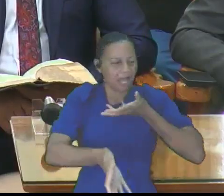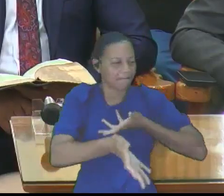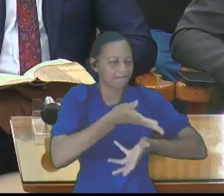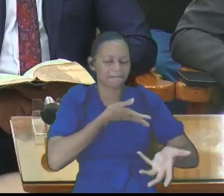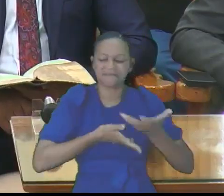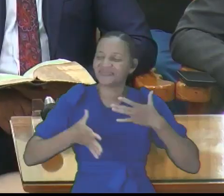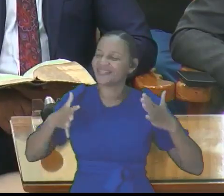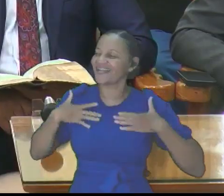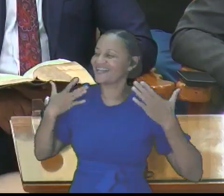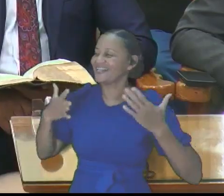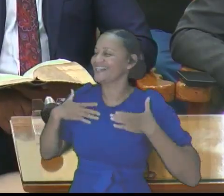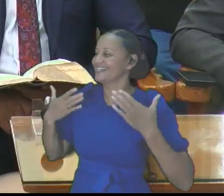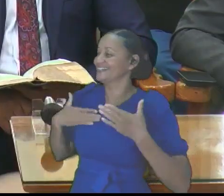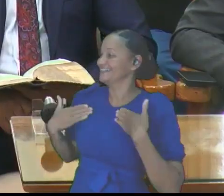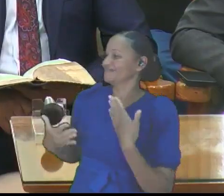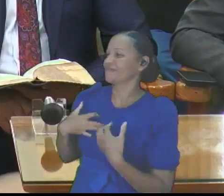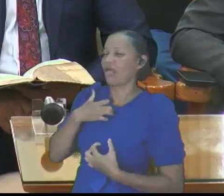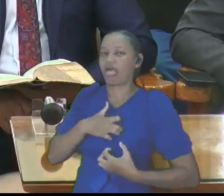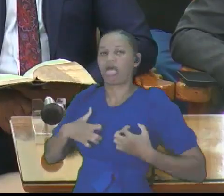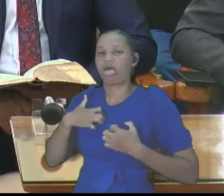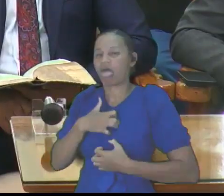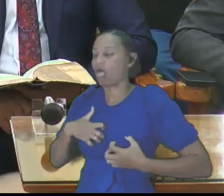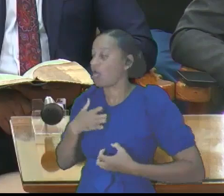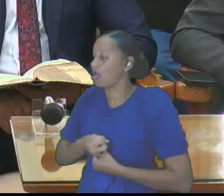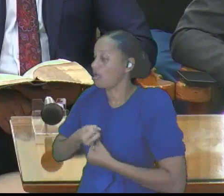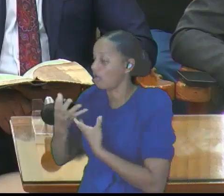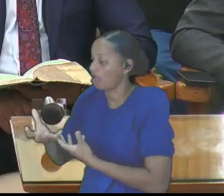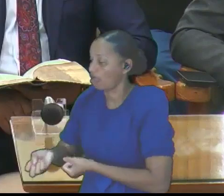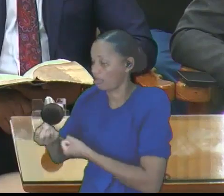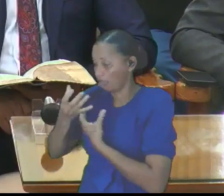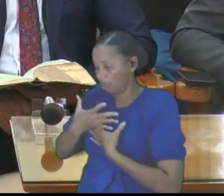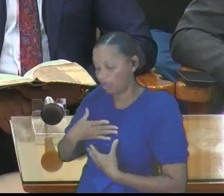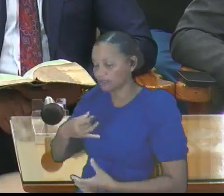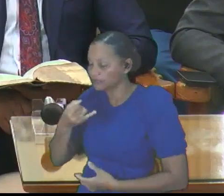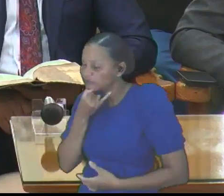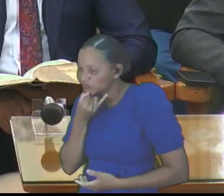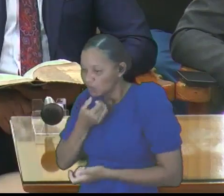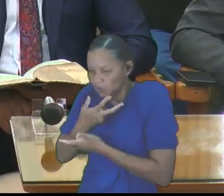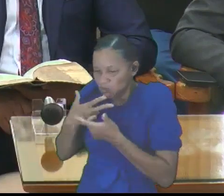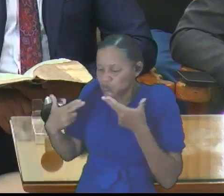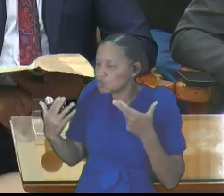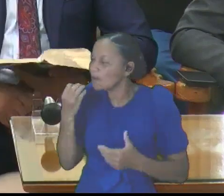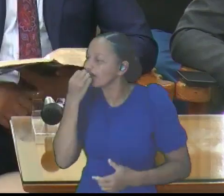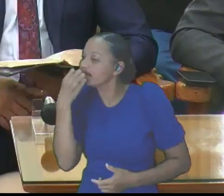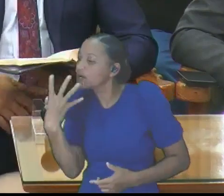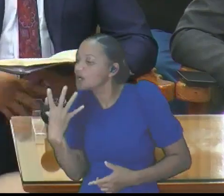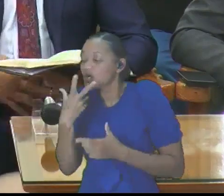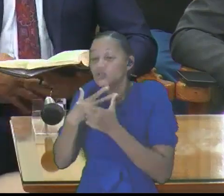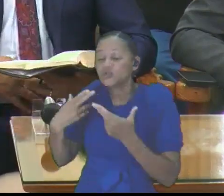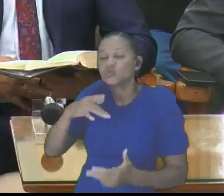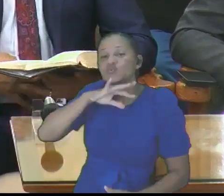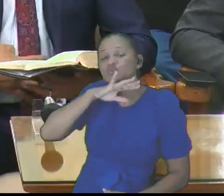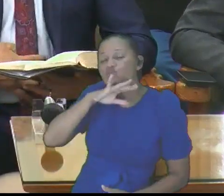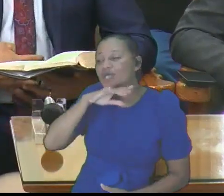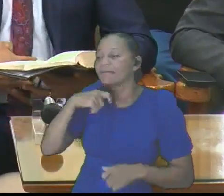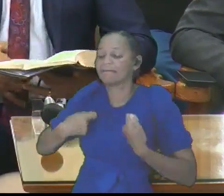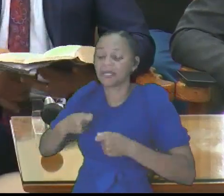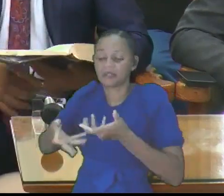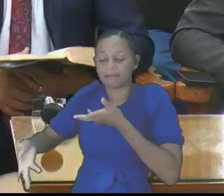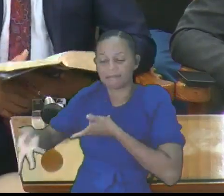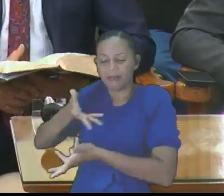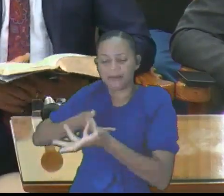As alegrias, as angústias, as tristezas, as coisas boas, as coisas ruins, elas têm que